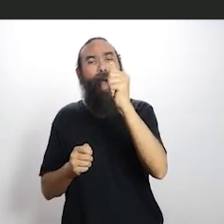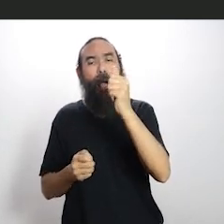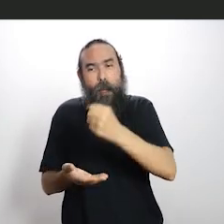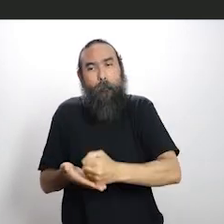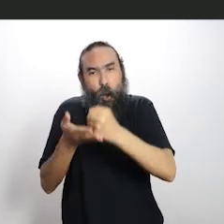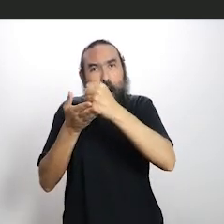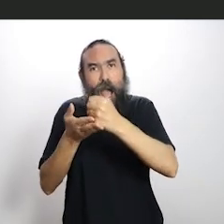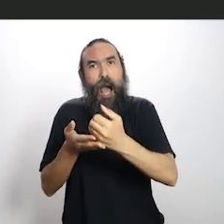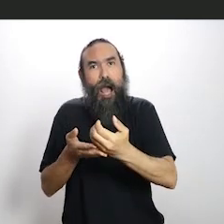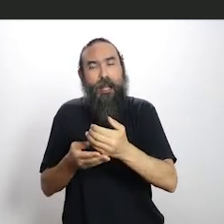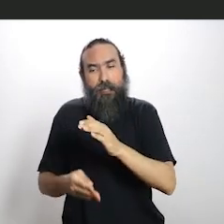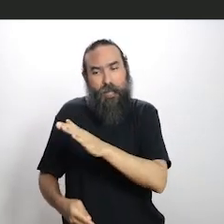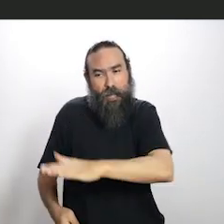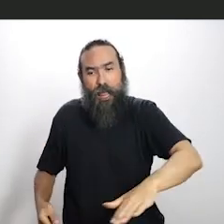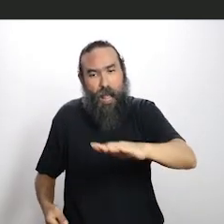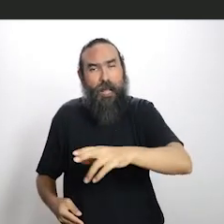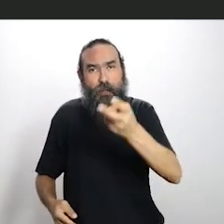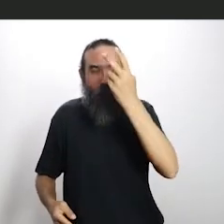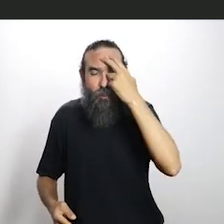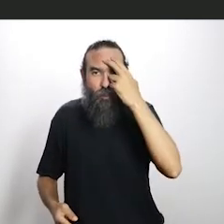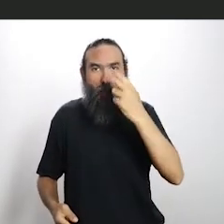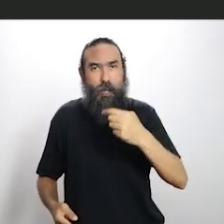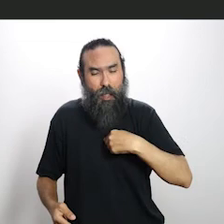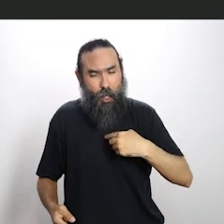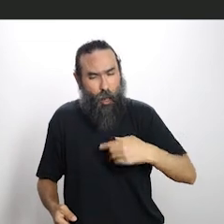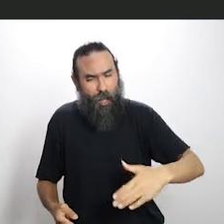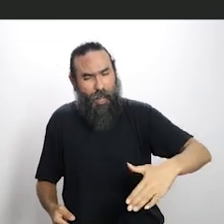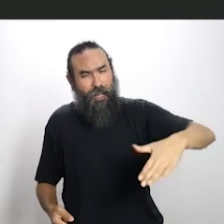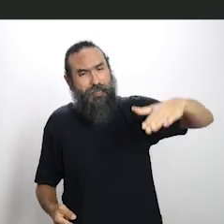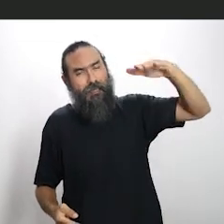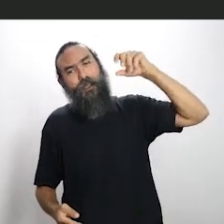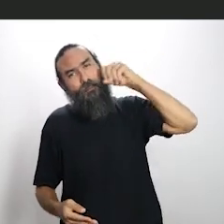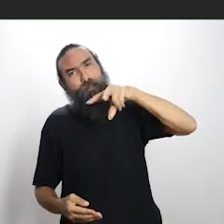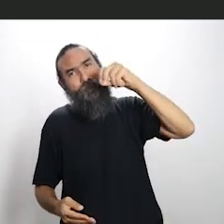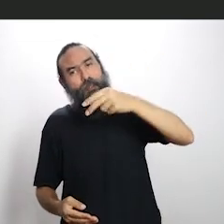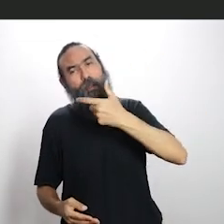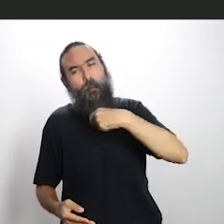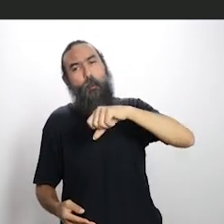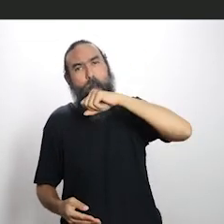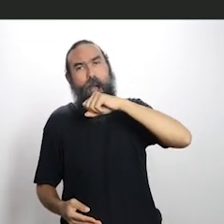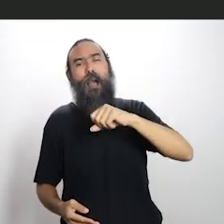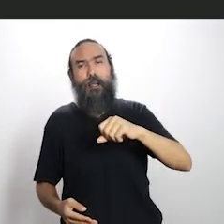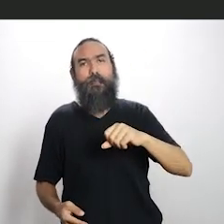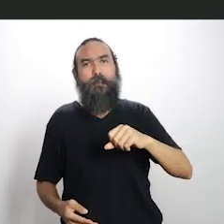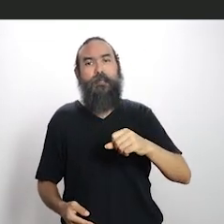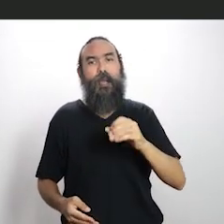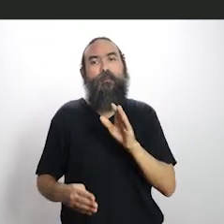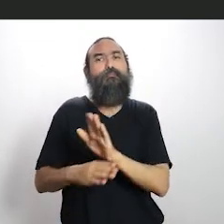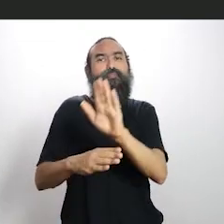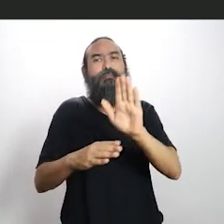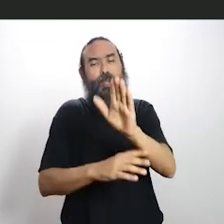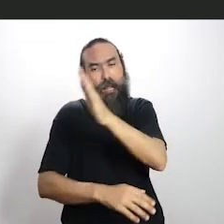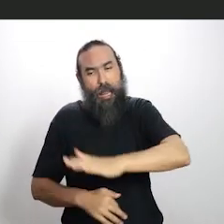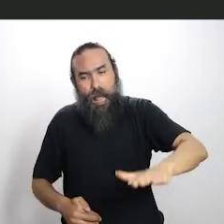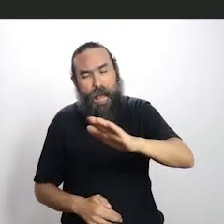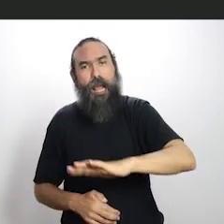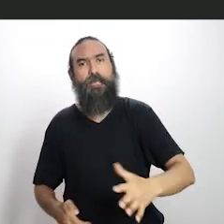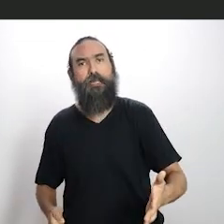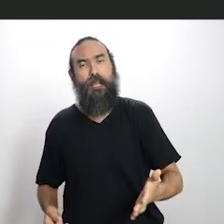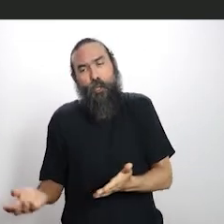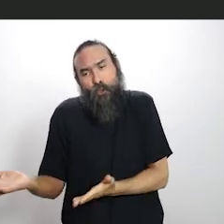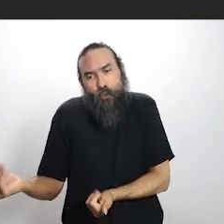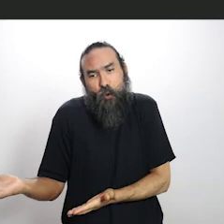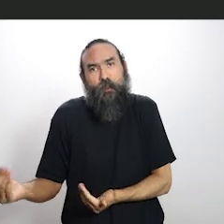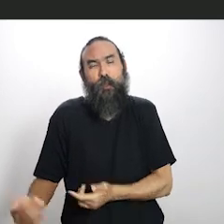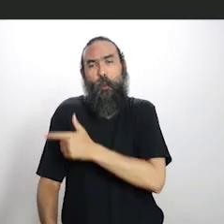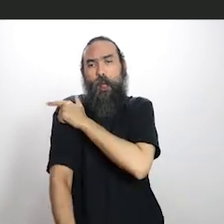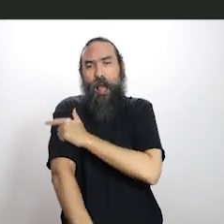educação e eu acredito muito nisso na gente ajudar esse jovem pré-situação de risco para que a gente através da cultura possa não